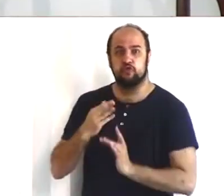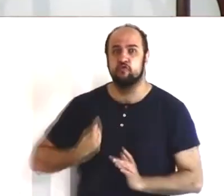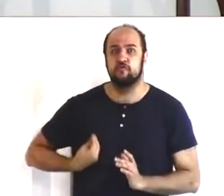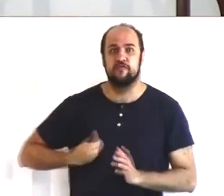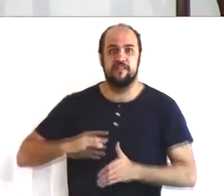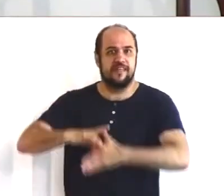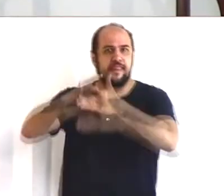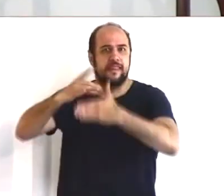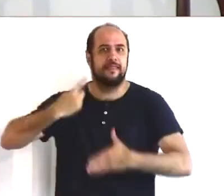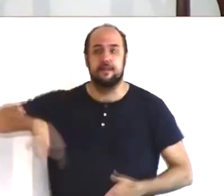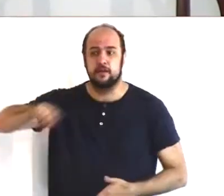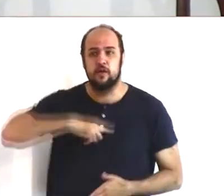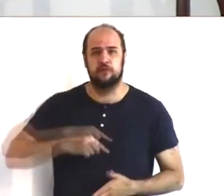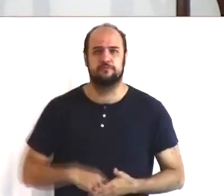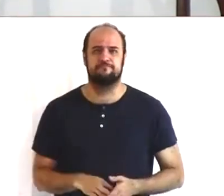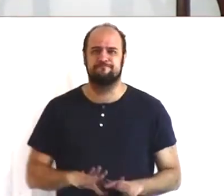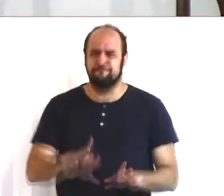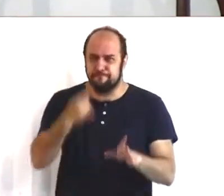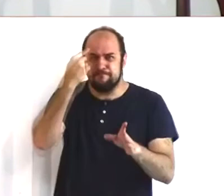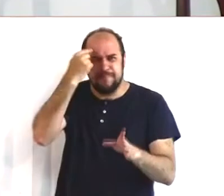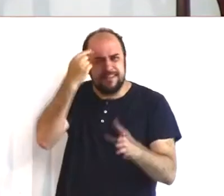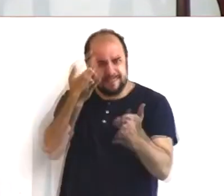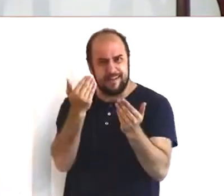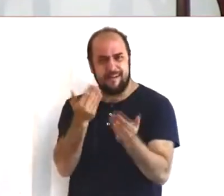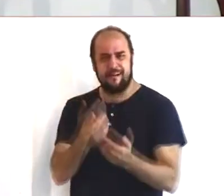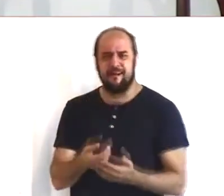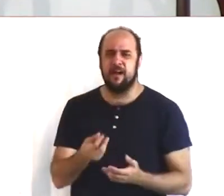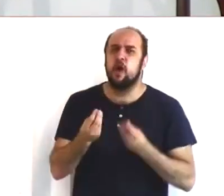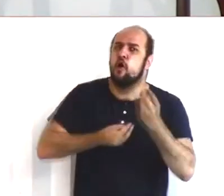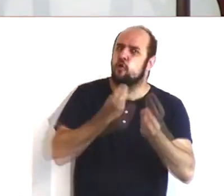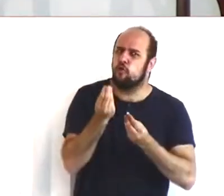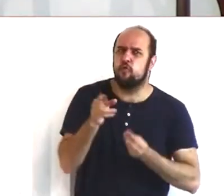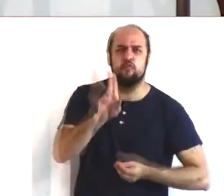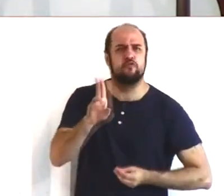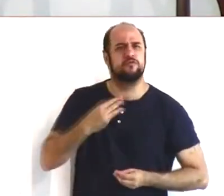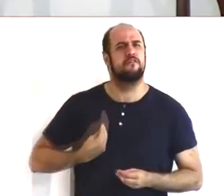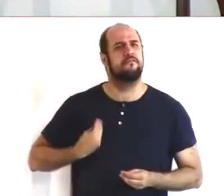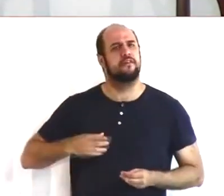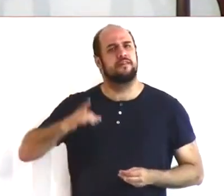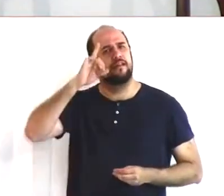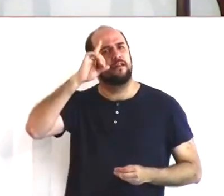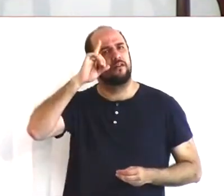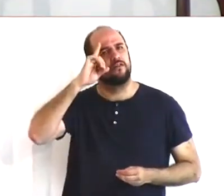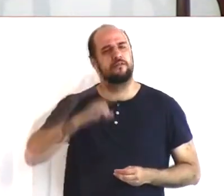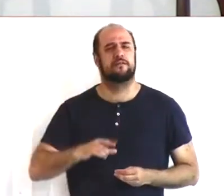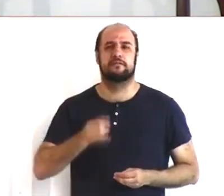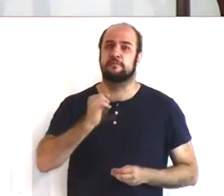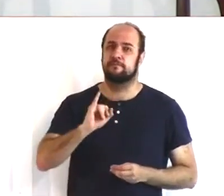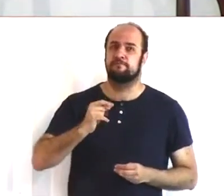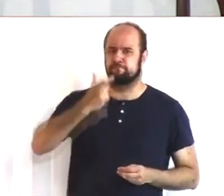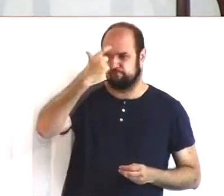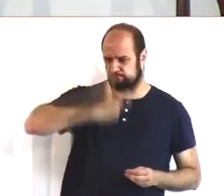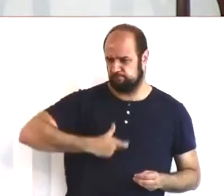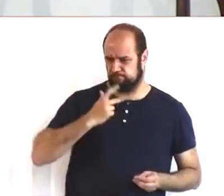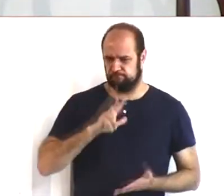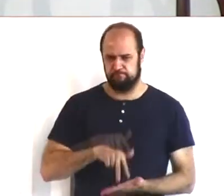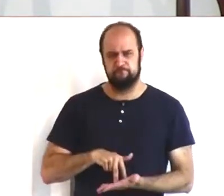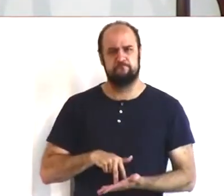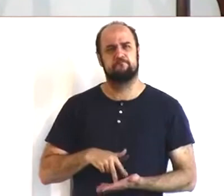que se encarnou. Pense comigo, como a gente pode aplicar isso ao nosso dia a dia? Se perseverar é uma atitude